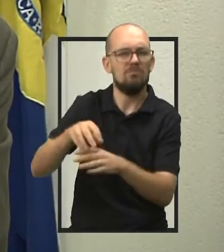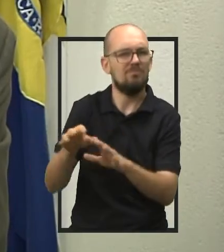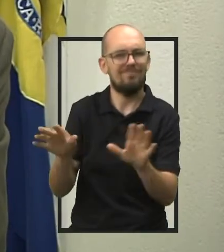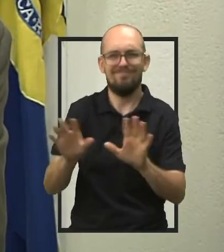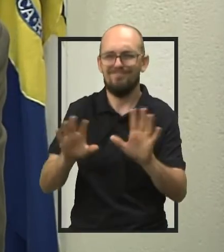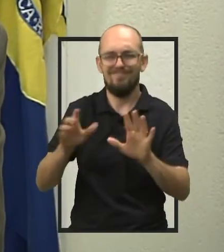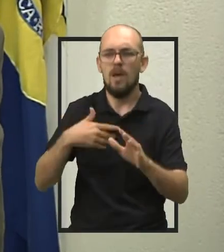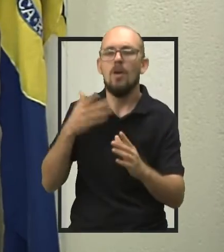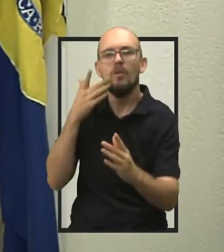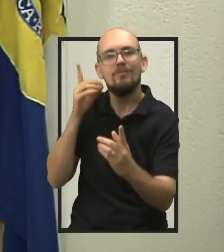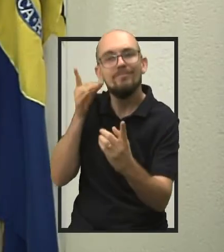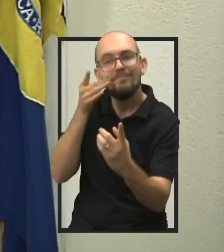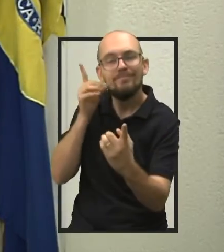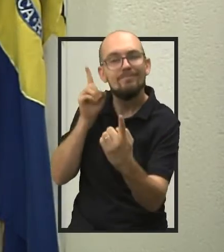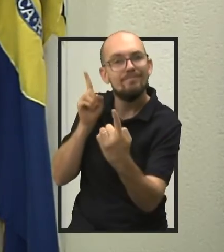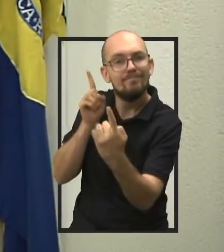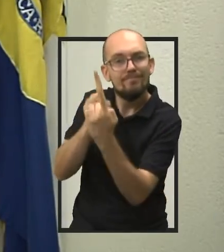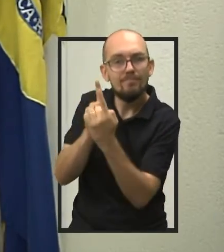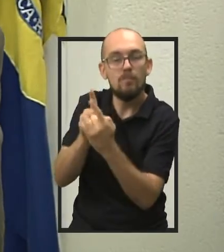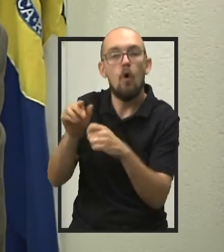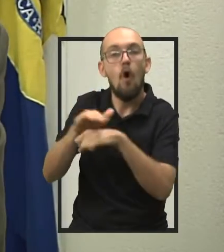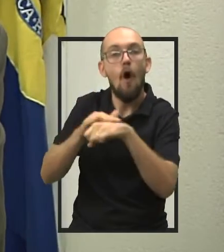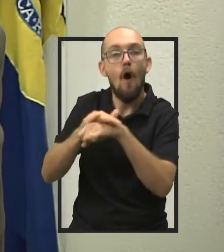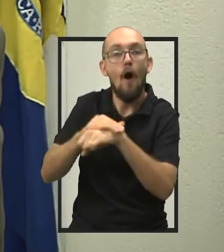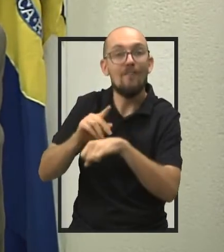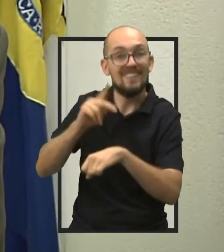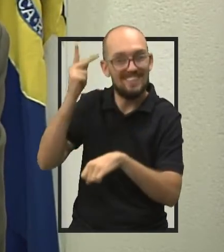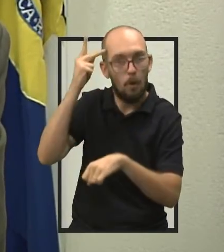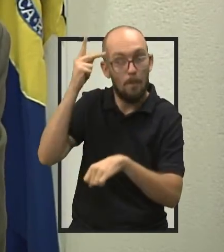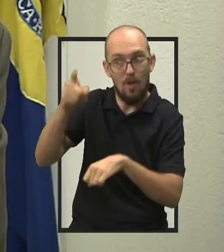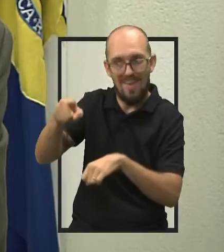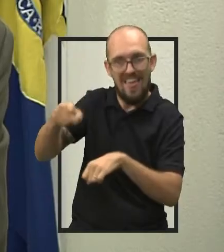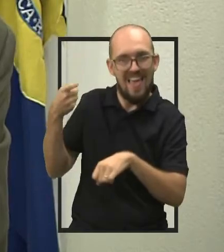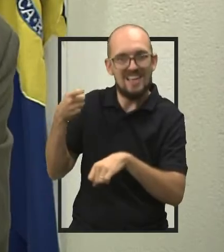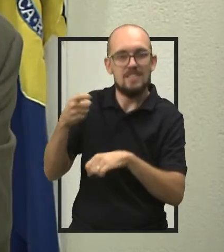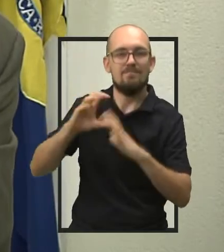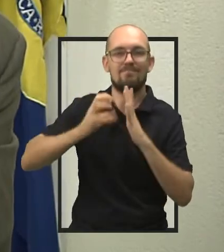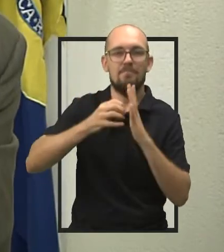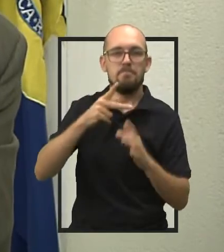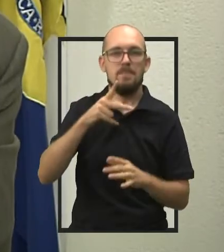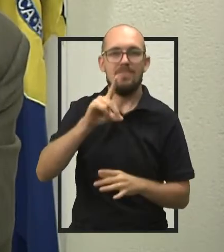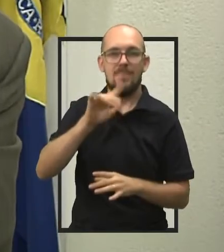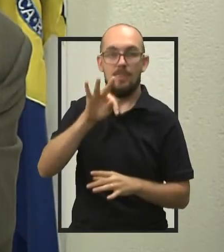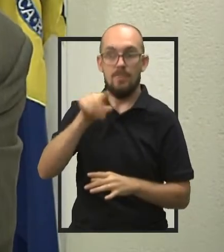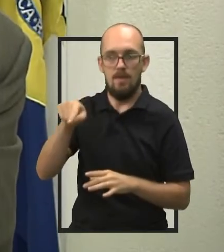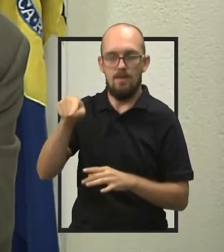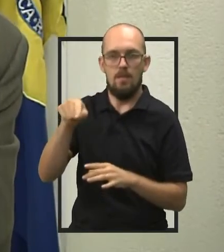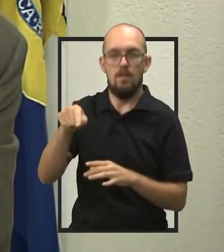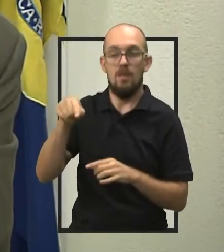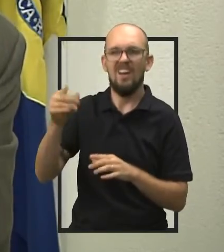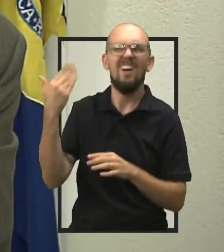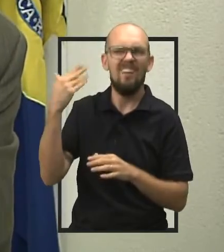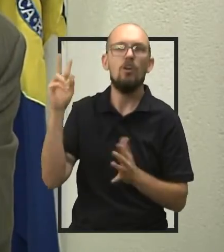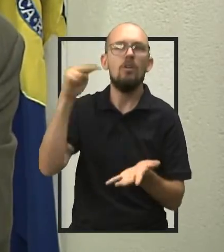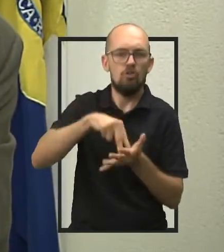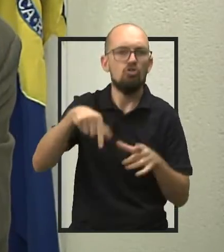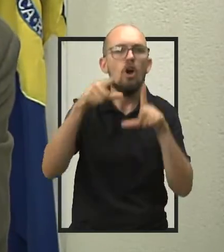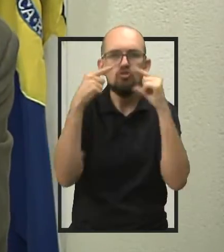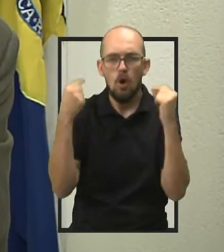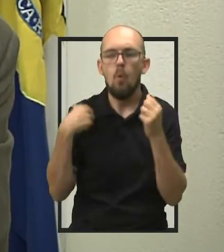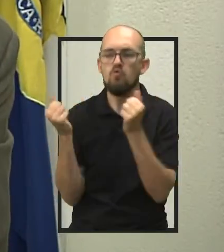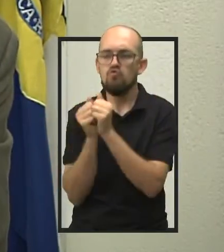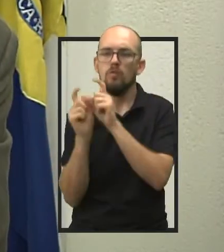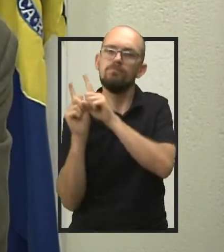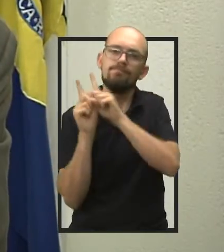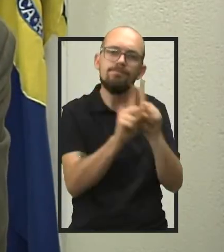conversa com ele em São Paulo. Quando ele era do PDT, o Paulinho foi uma pessoa que esteve aqui em Jaú, levei ele na Santa Casa